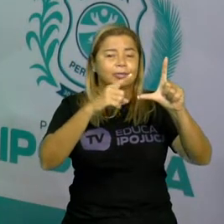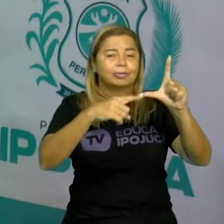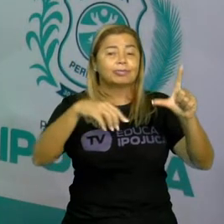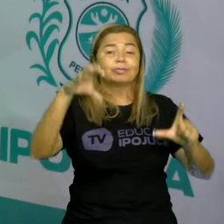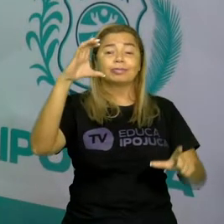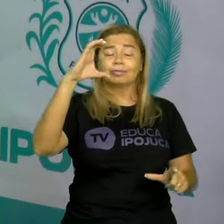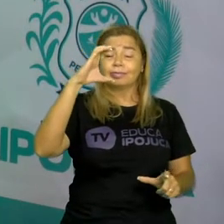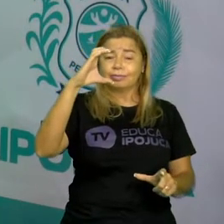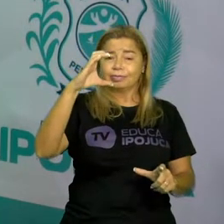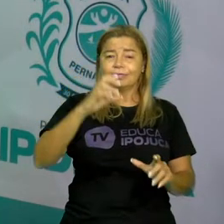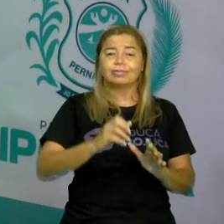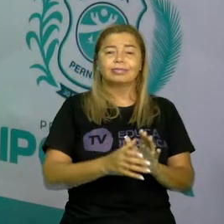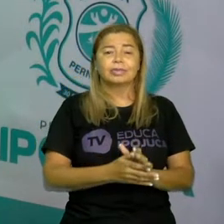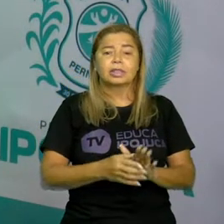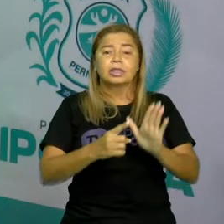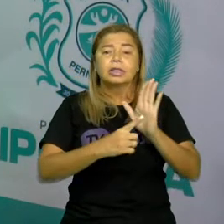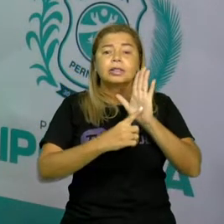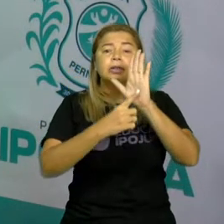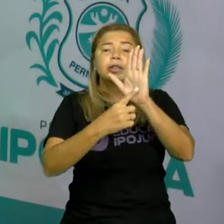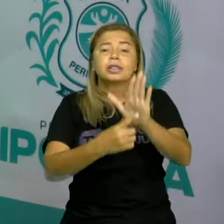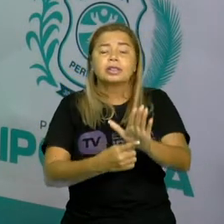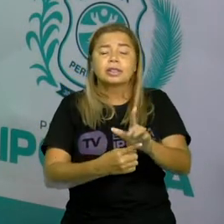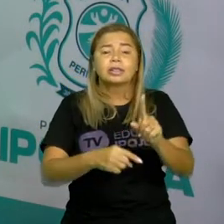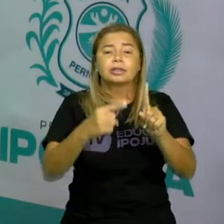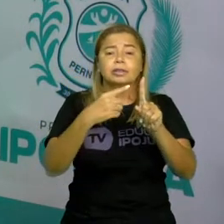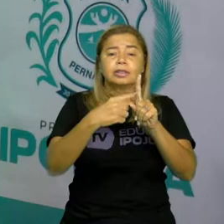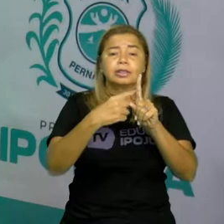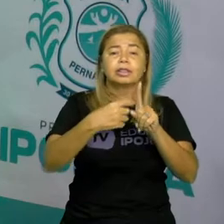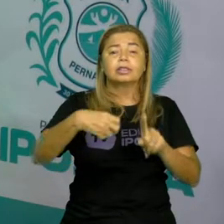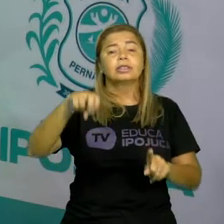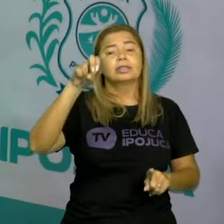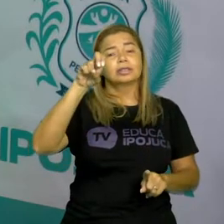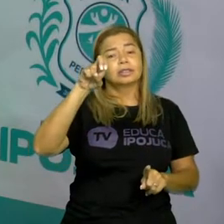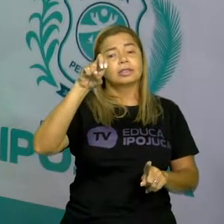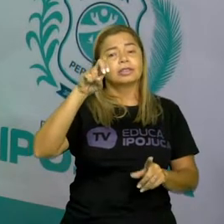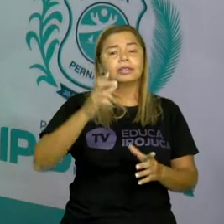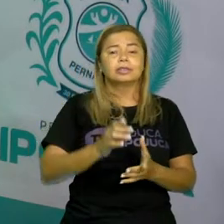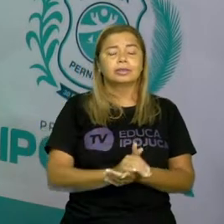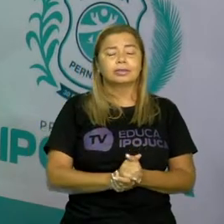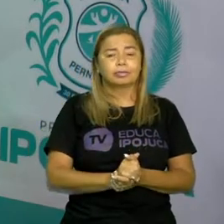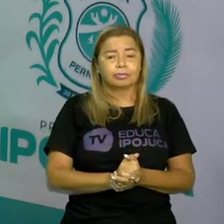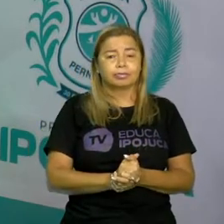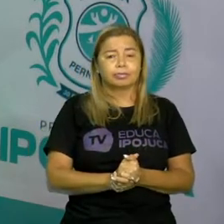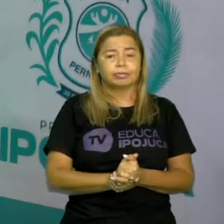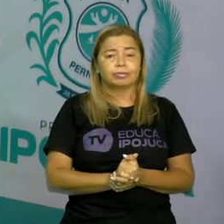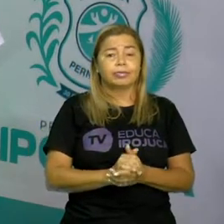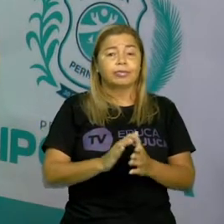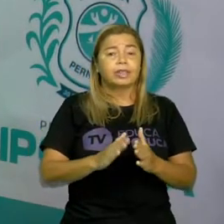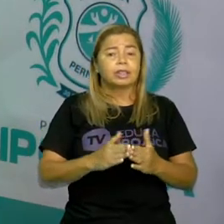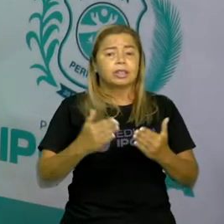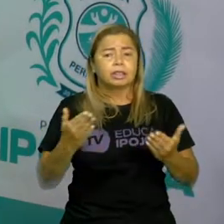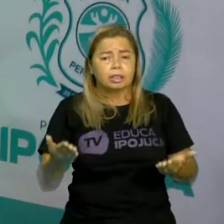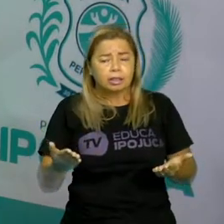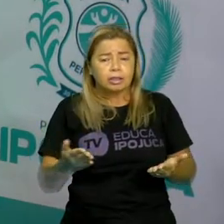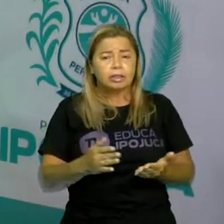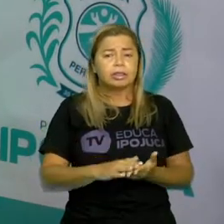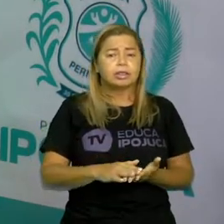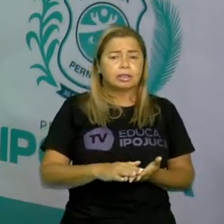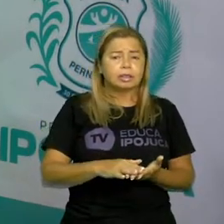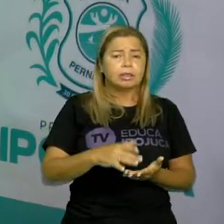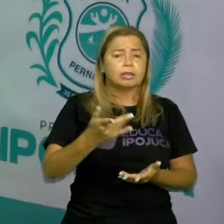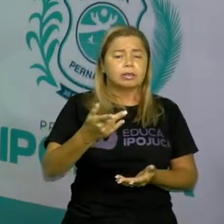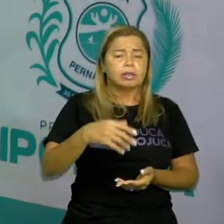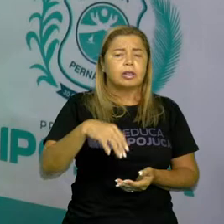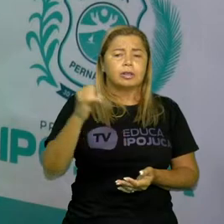está representando lá a unidade 5. As outras estão representando o 0. Então, já é uma dica importante para a gente descobrir qual é